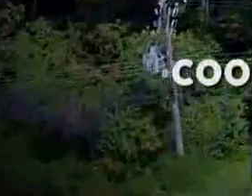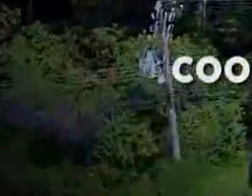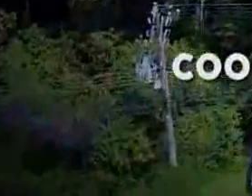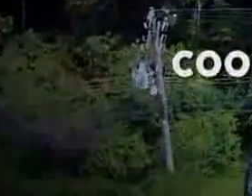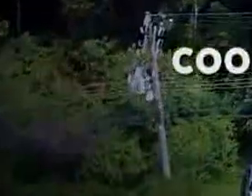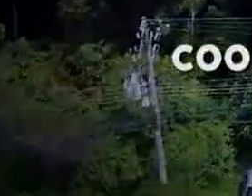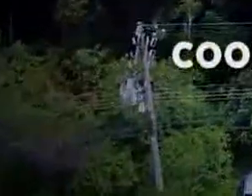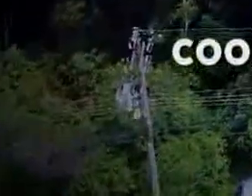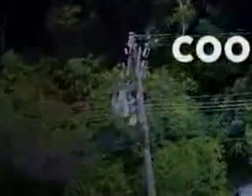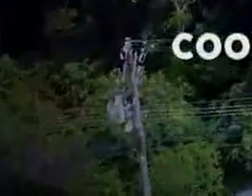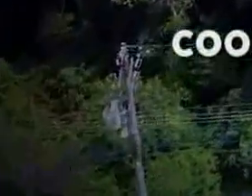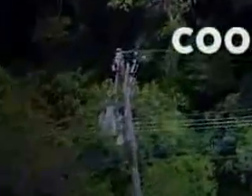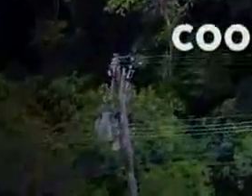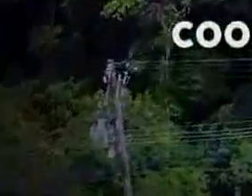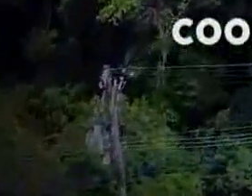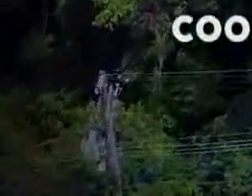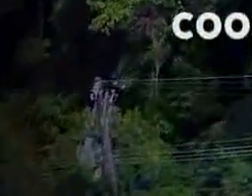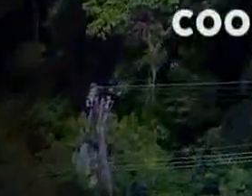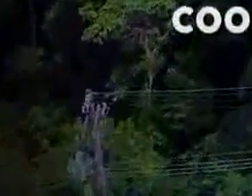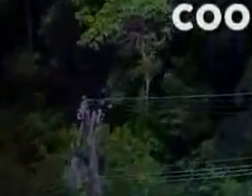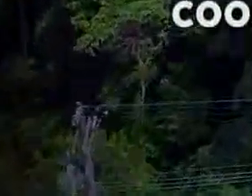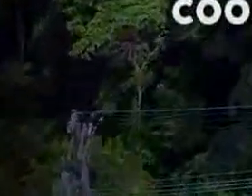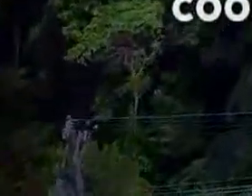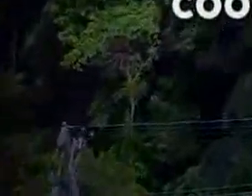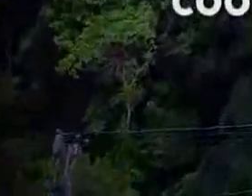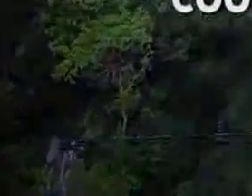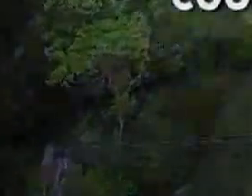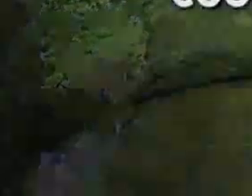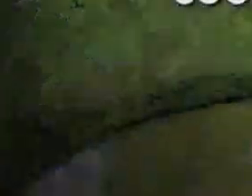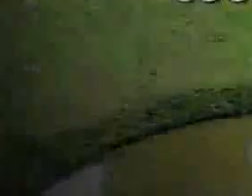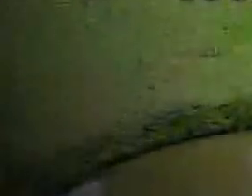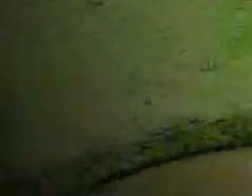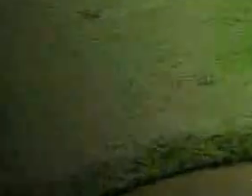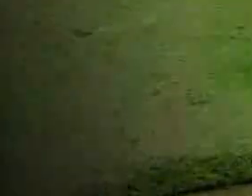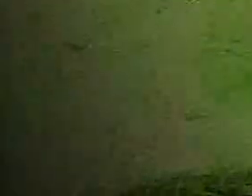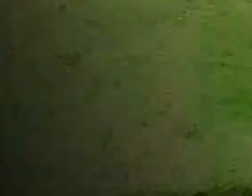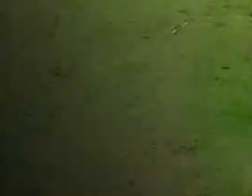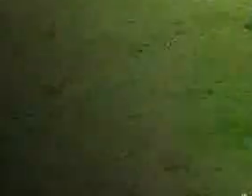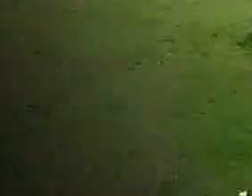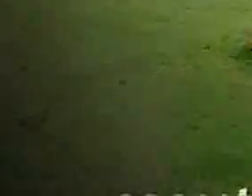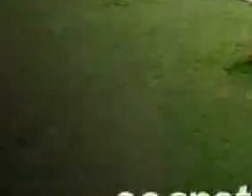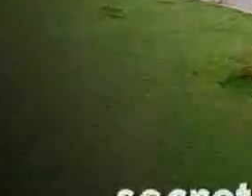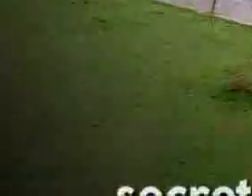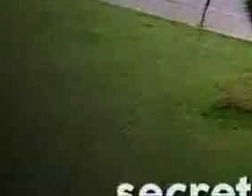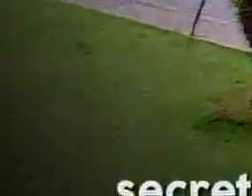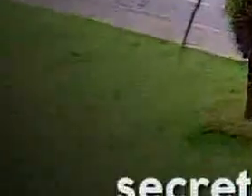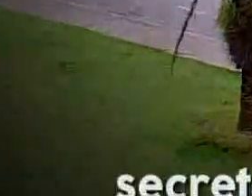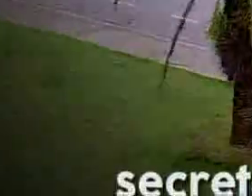Lindos campos têm mais flores, nossos bosques.